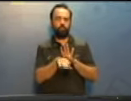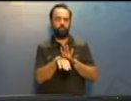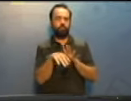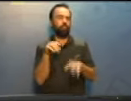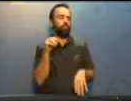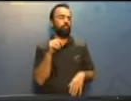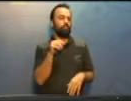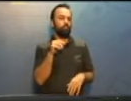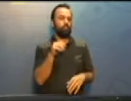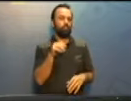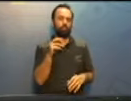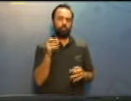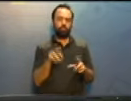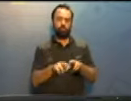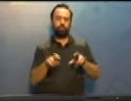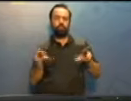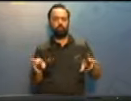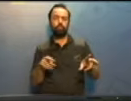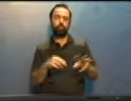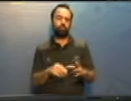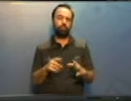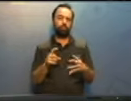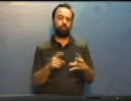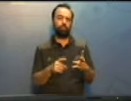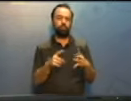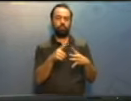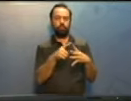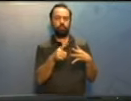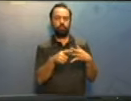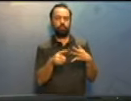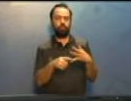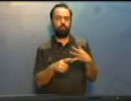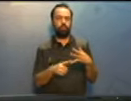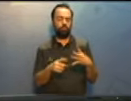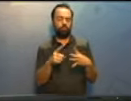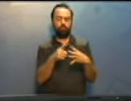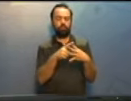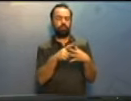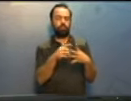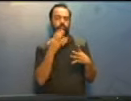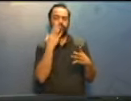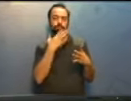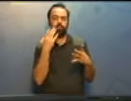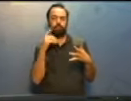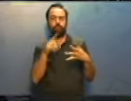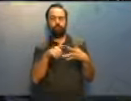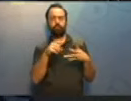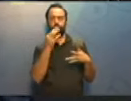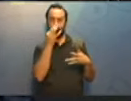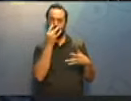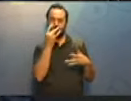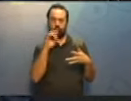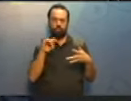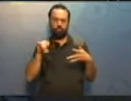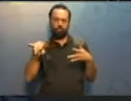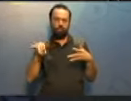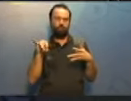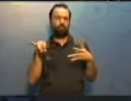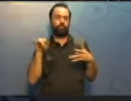diferenciar os gostos. São quatro, na verdade. O doce, o salgado, o amargo e o azedo.